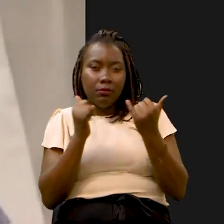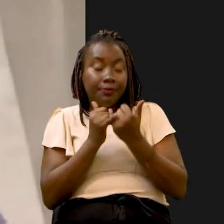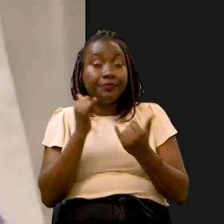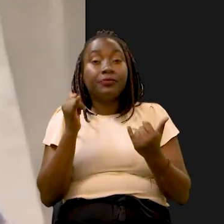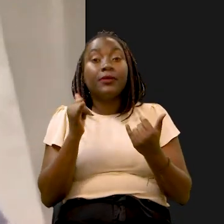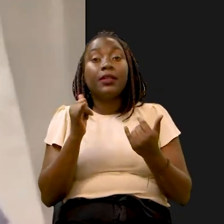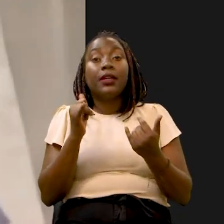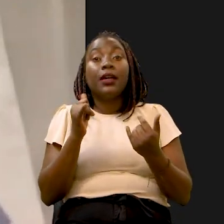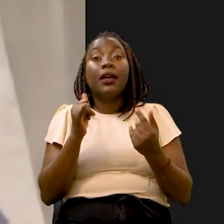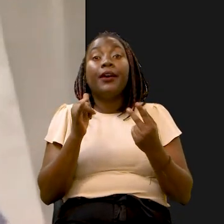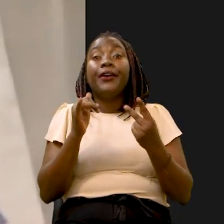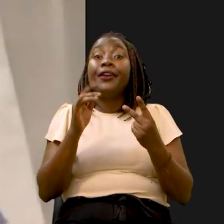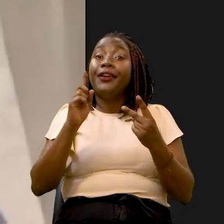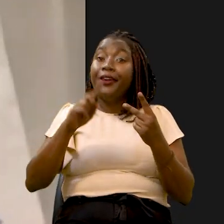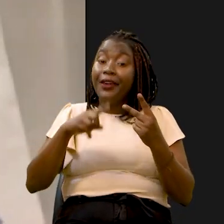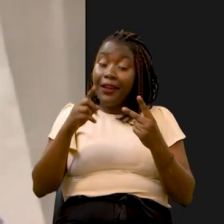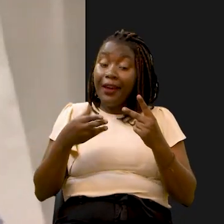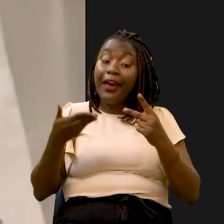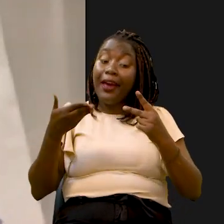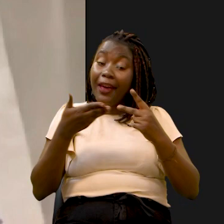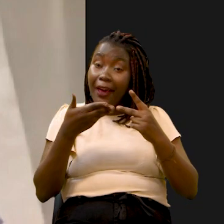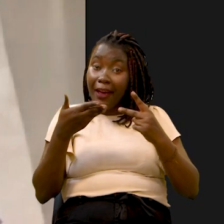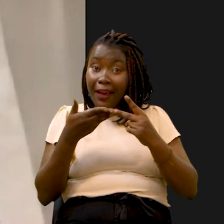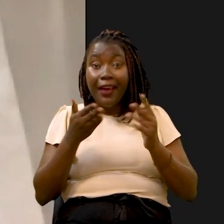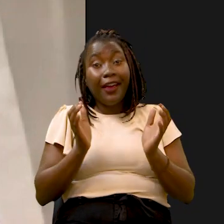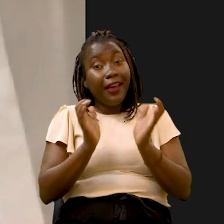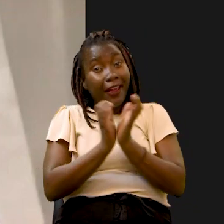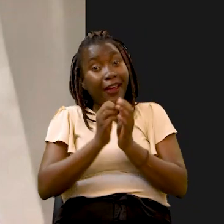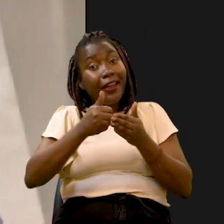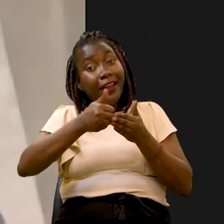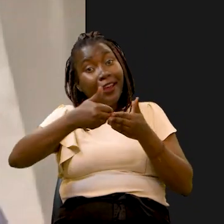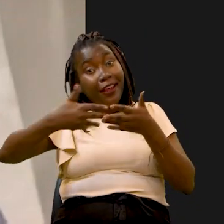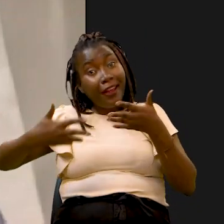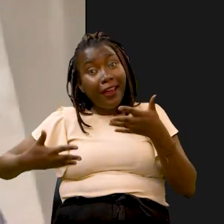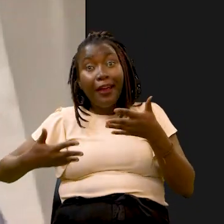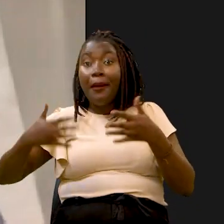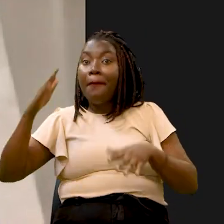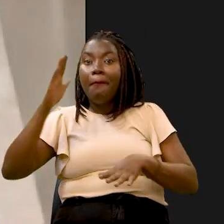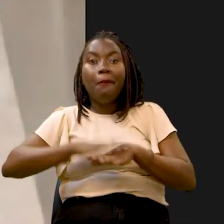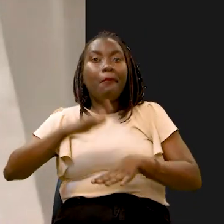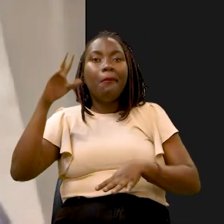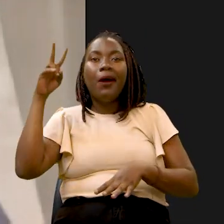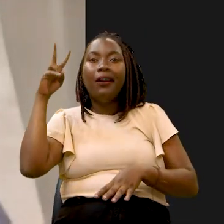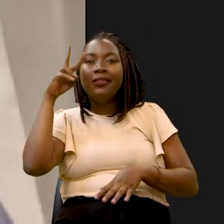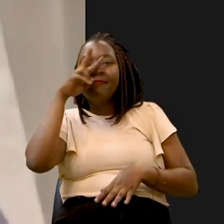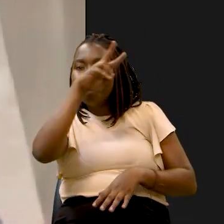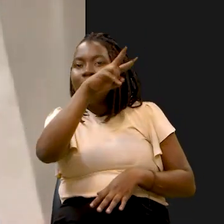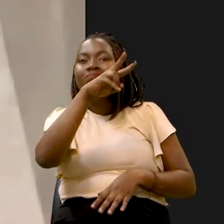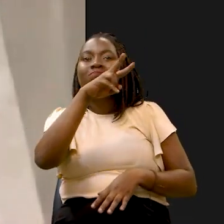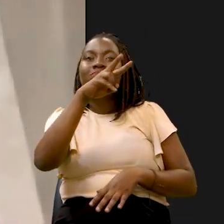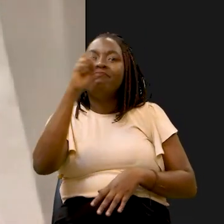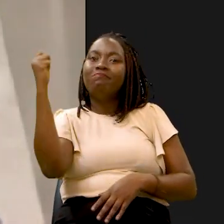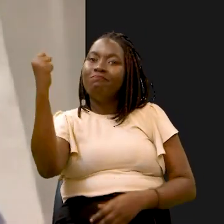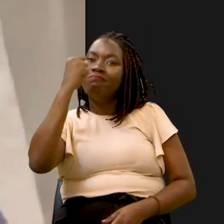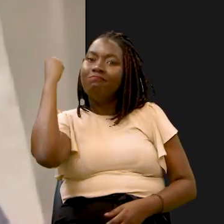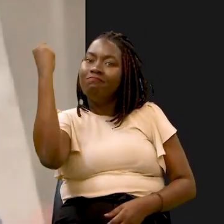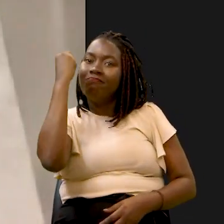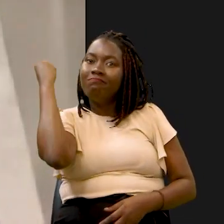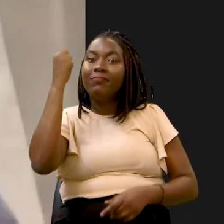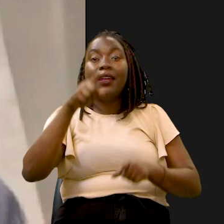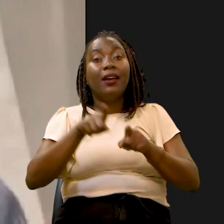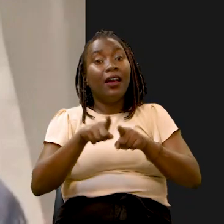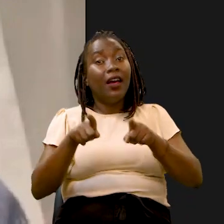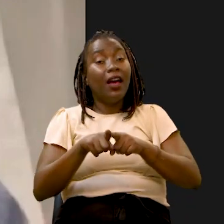casos, mas que desses subtipos, aquele que tem um maior potencial de agressividade